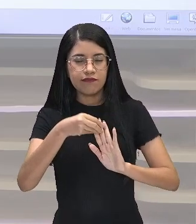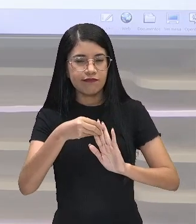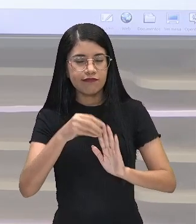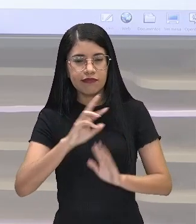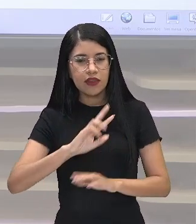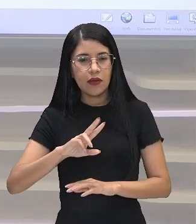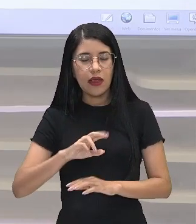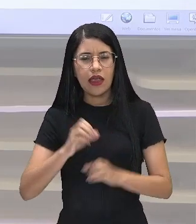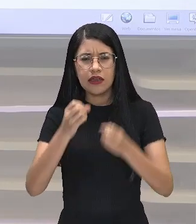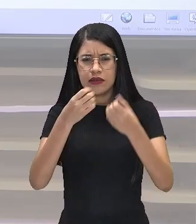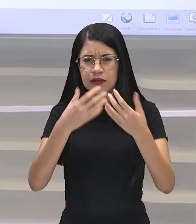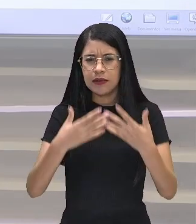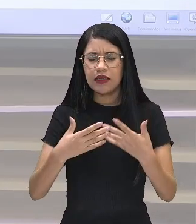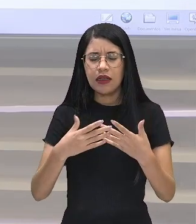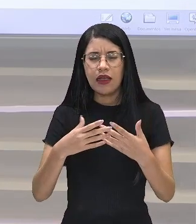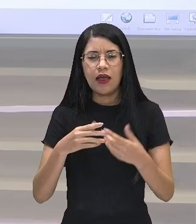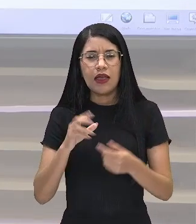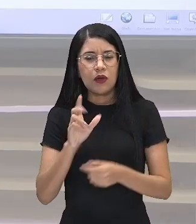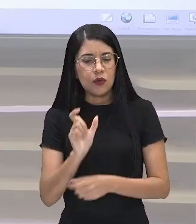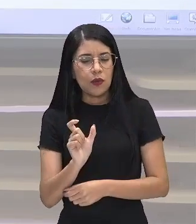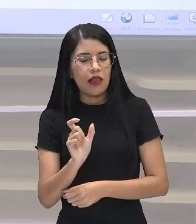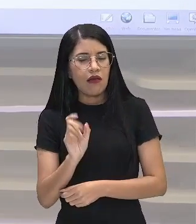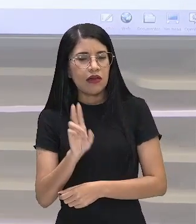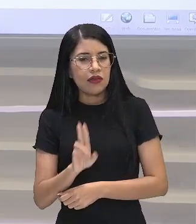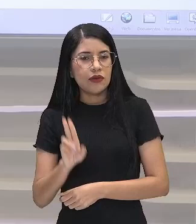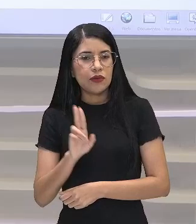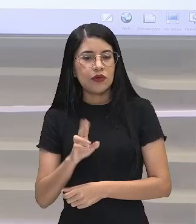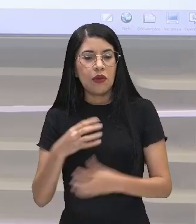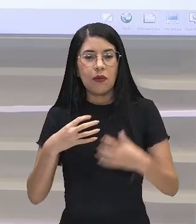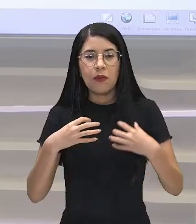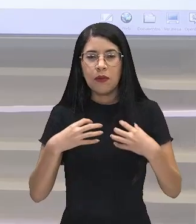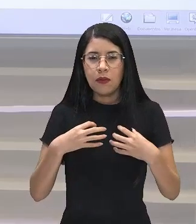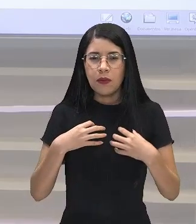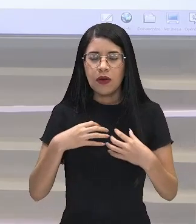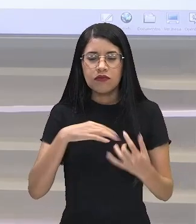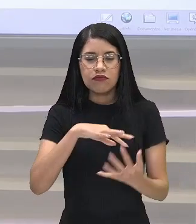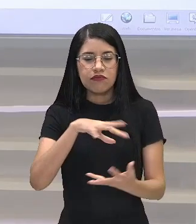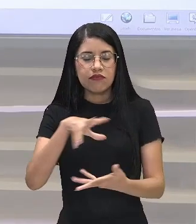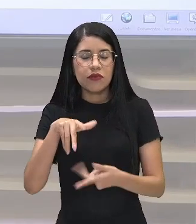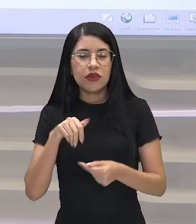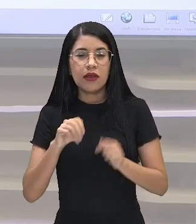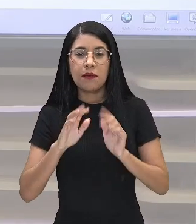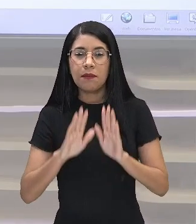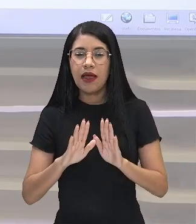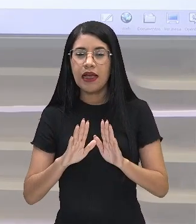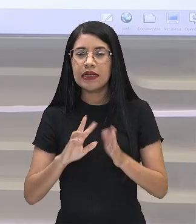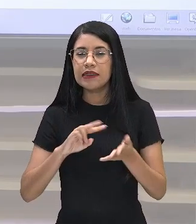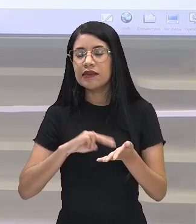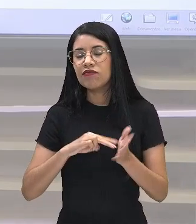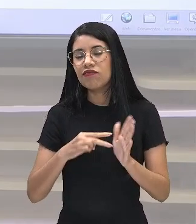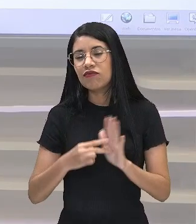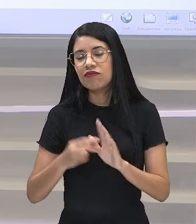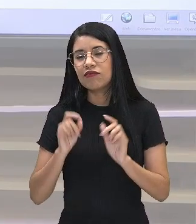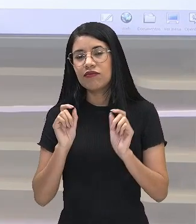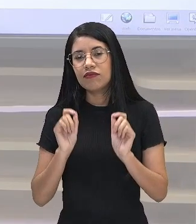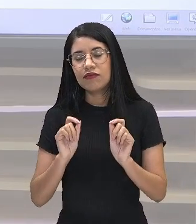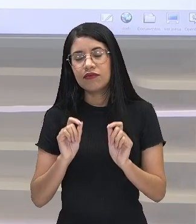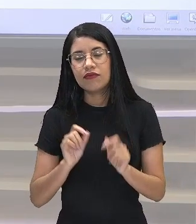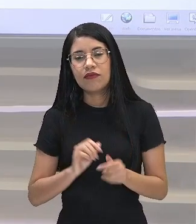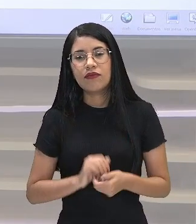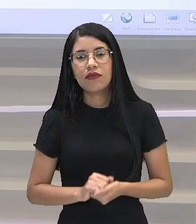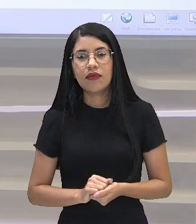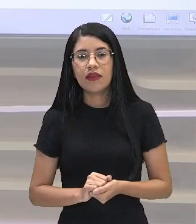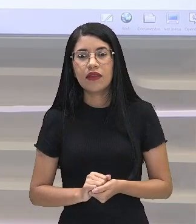sobre isso, utiliza esse termo, né? Pulmão do mundo. Mas o que esse termo quer dizer? Quando esse